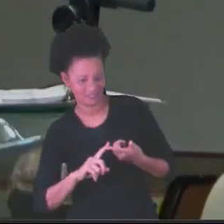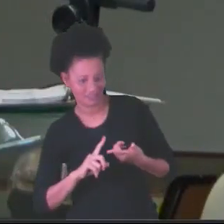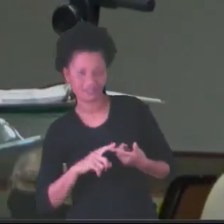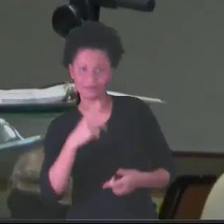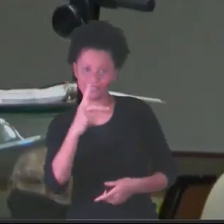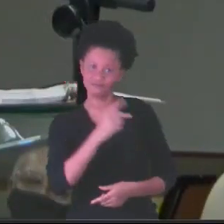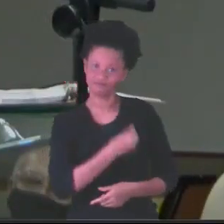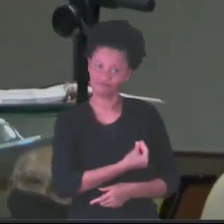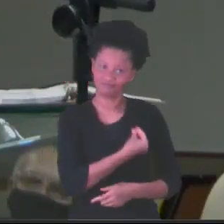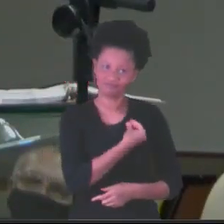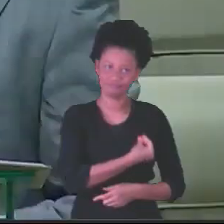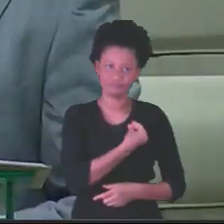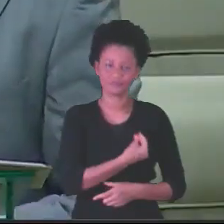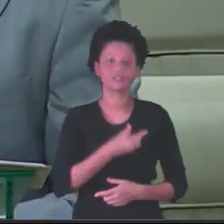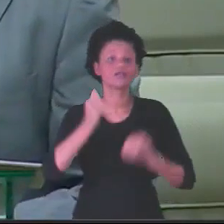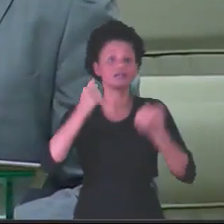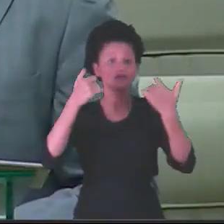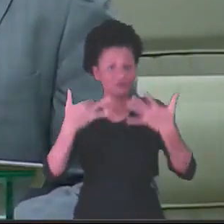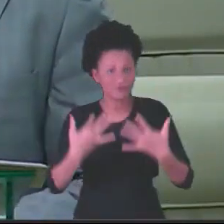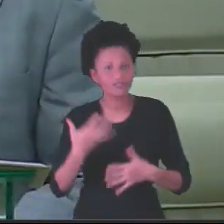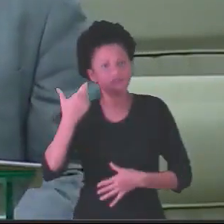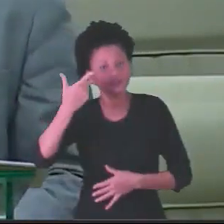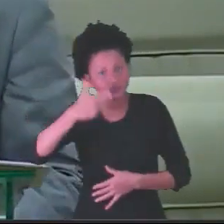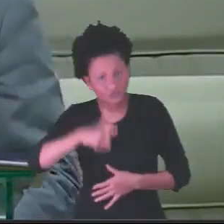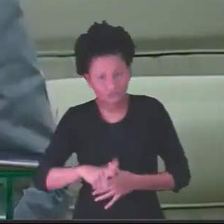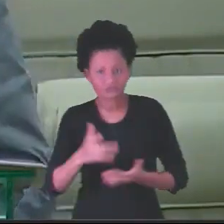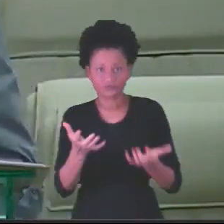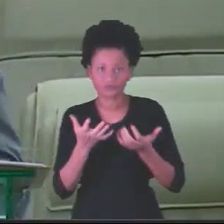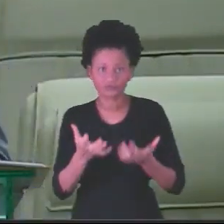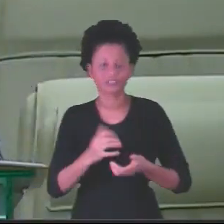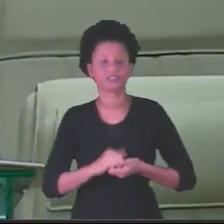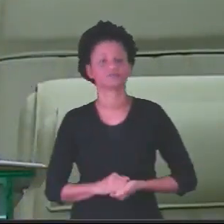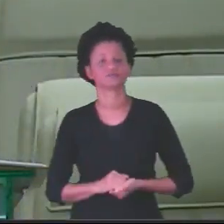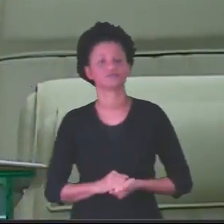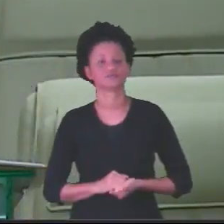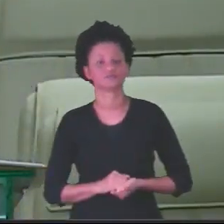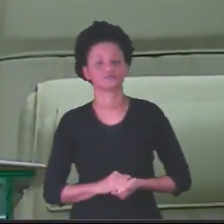e eu falei aqui e quero repetir mais uma vez